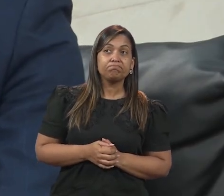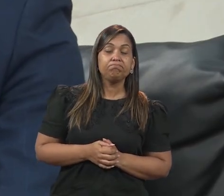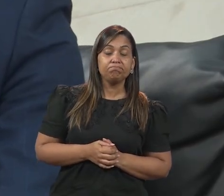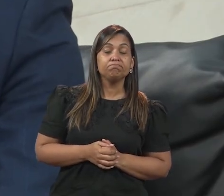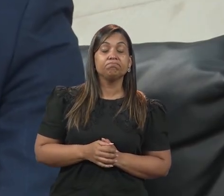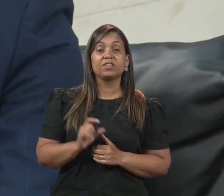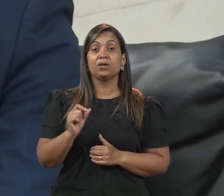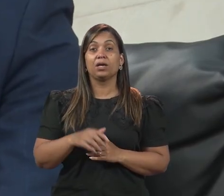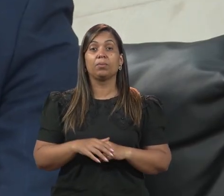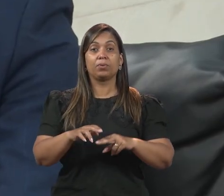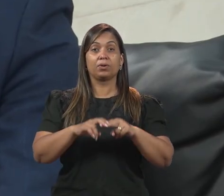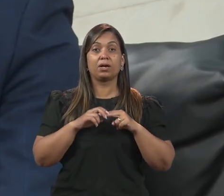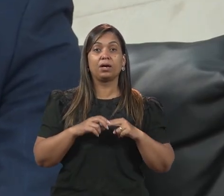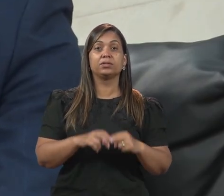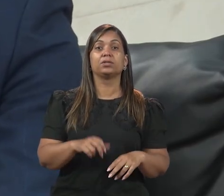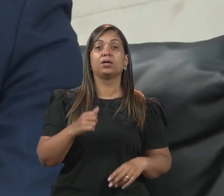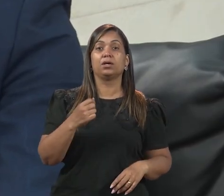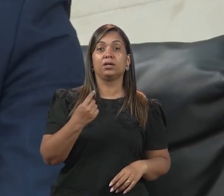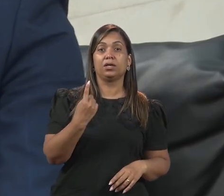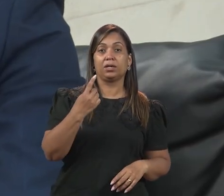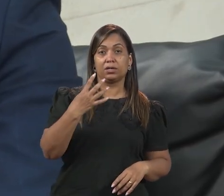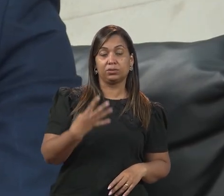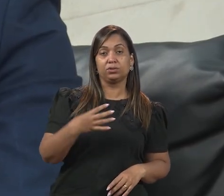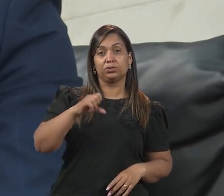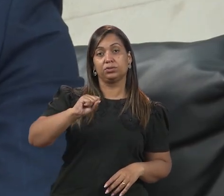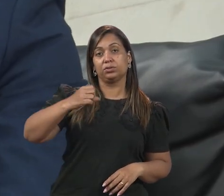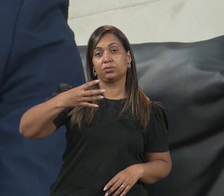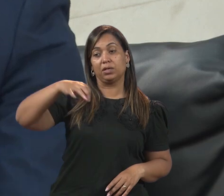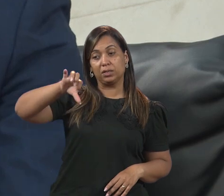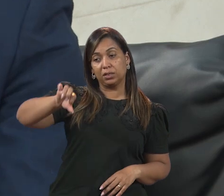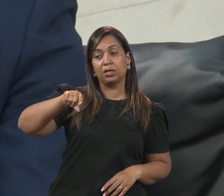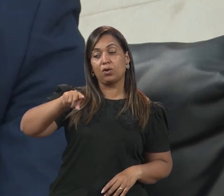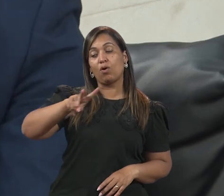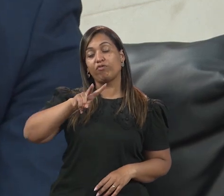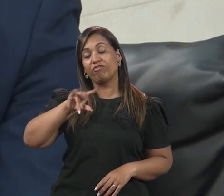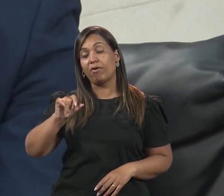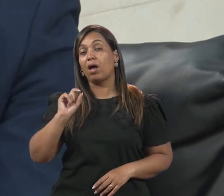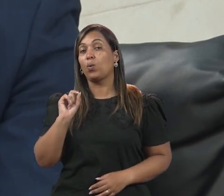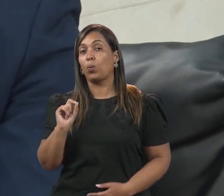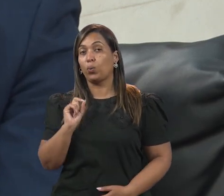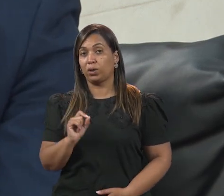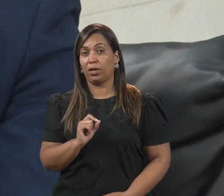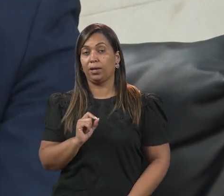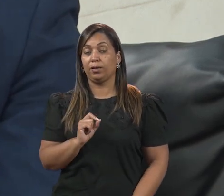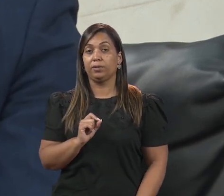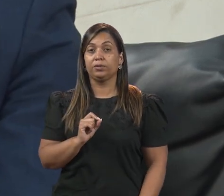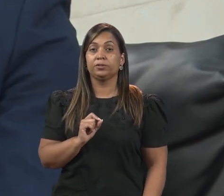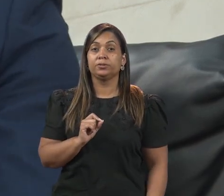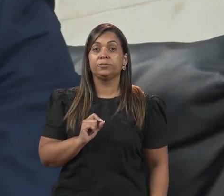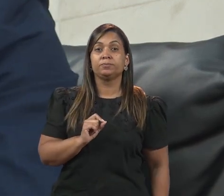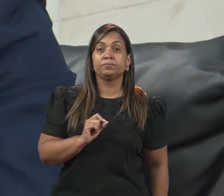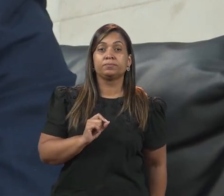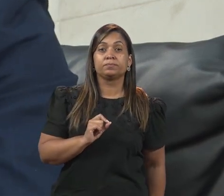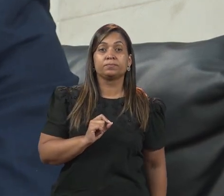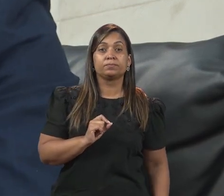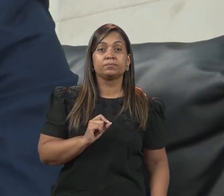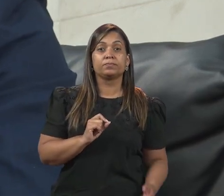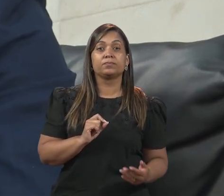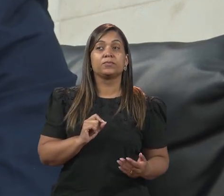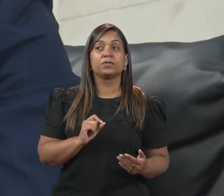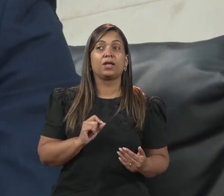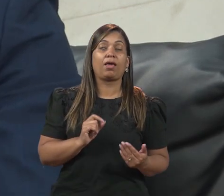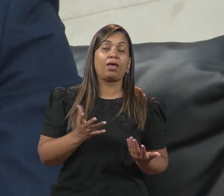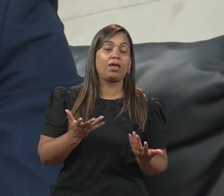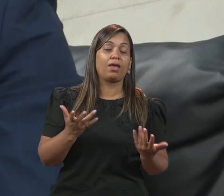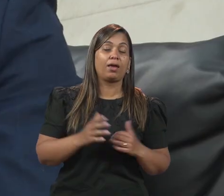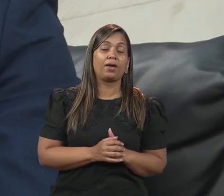Lei 14.849, que vai, eu posso dizer, nada contra a maré,